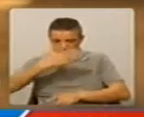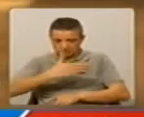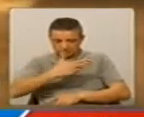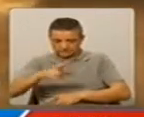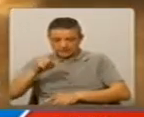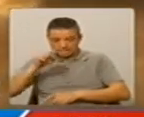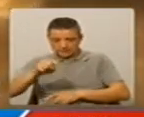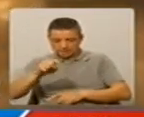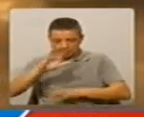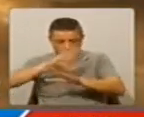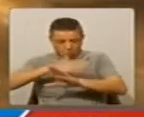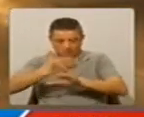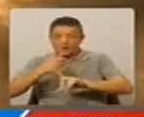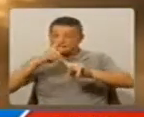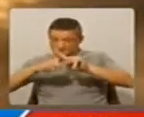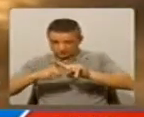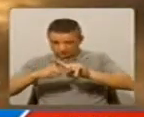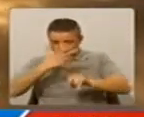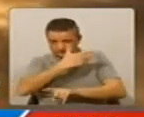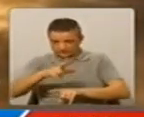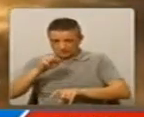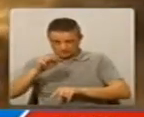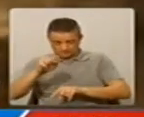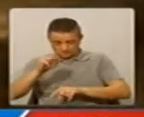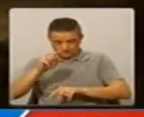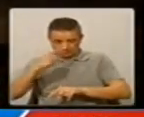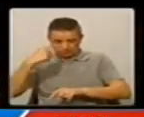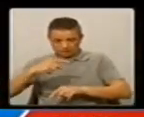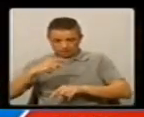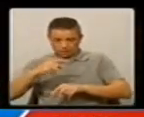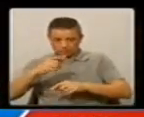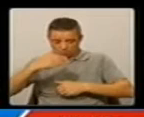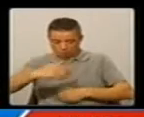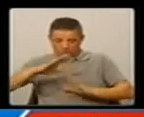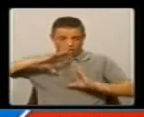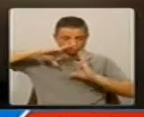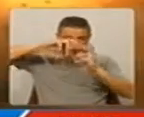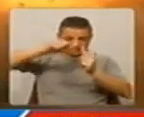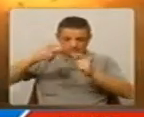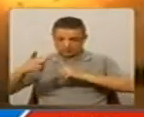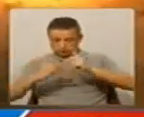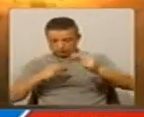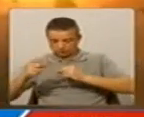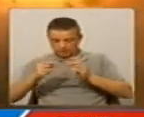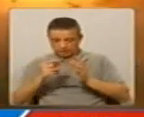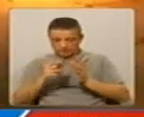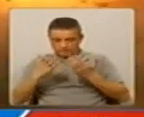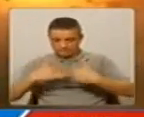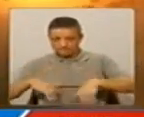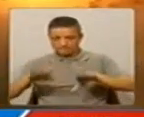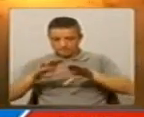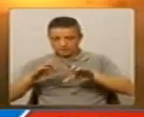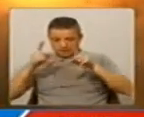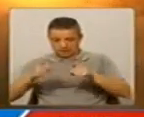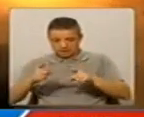mil vezes mais intenso do que o campo magnético que nós encontramos hoje no espaço entre as estrelas. E muito provavelmente foi este